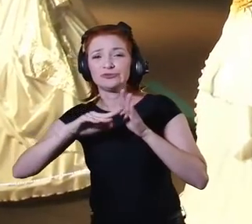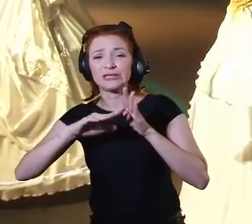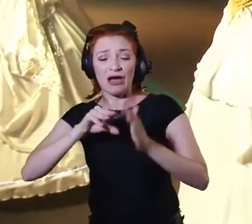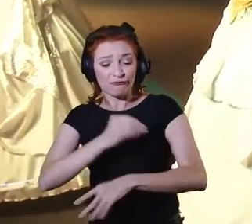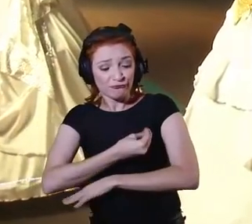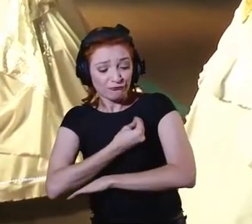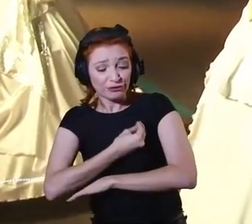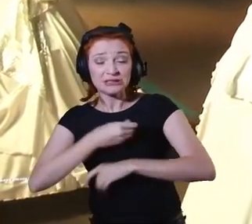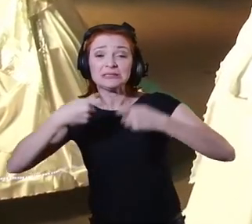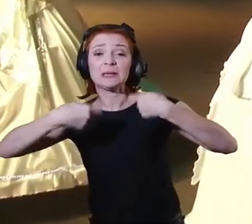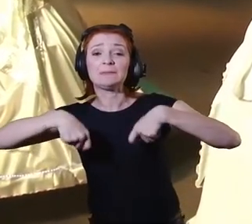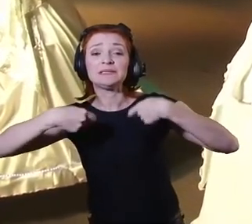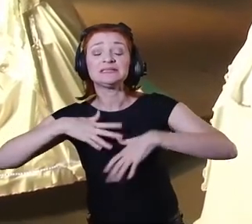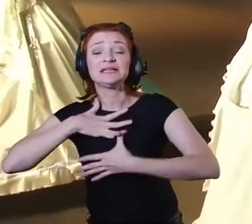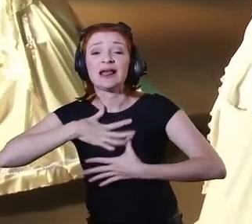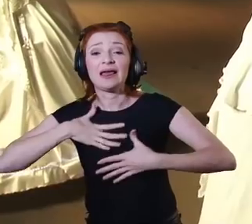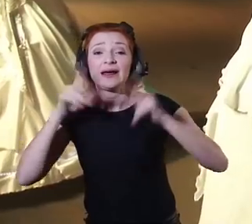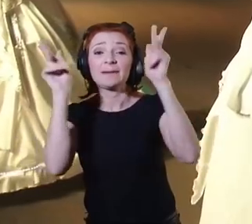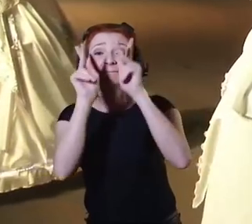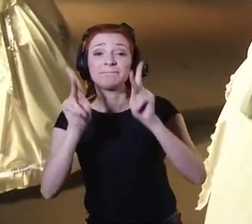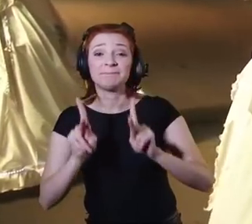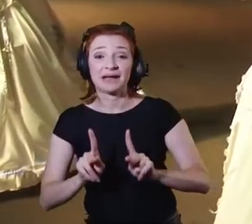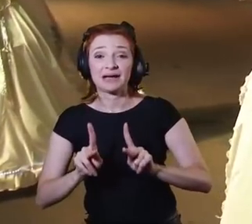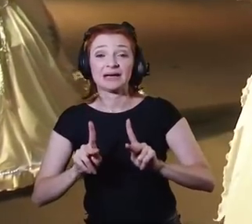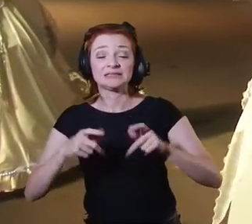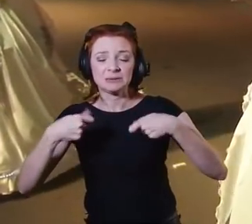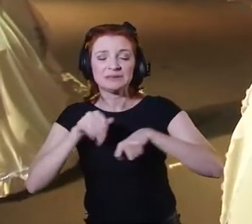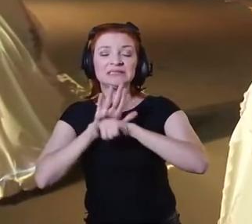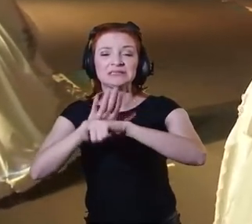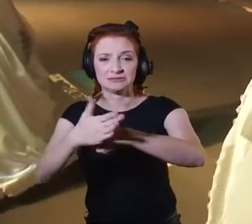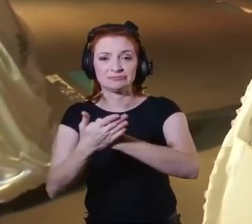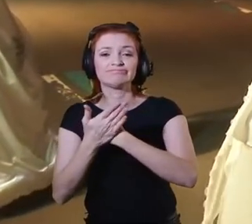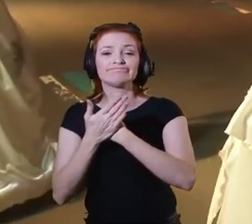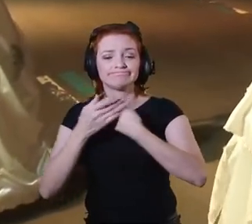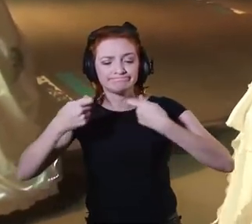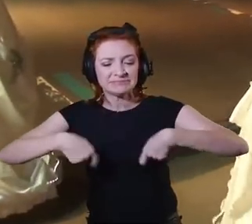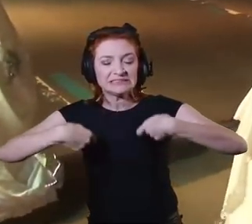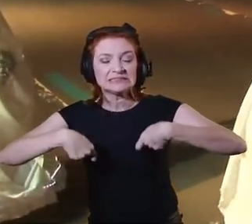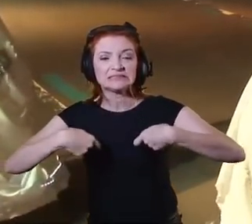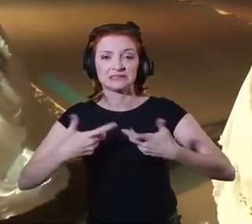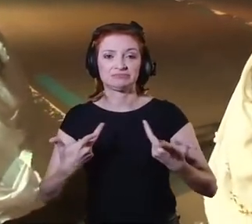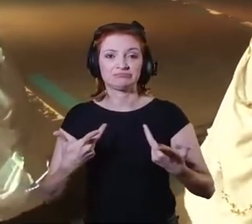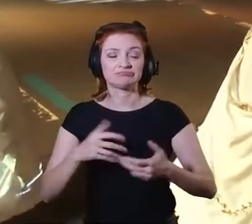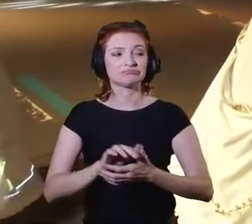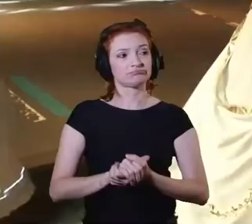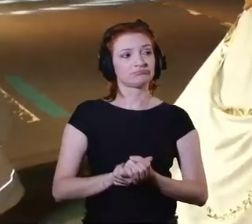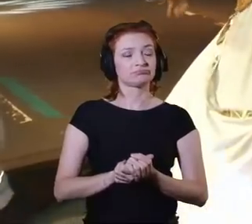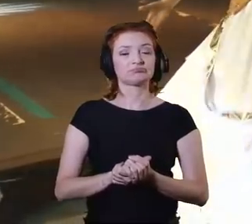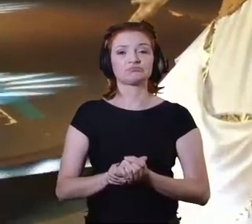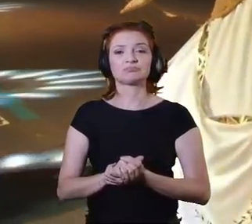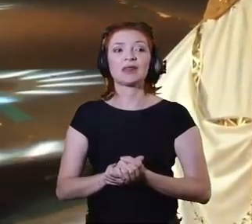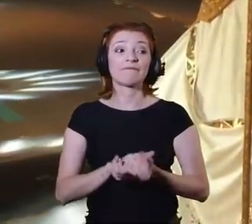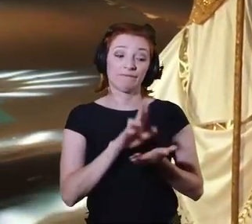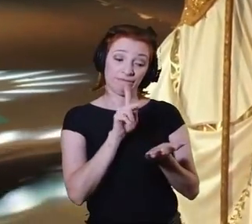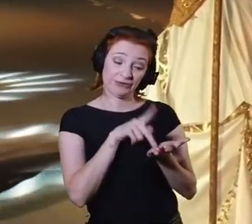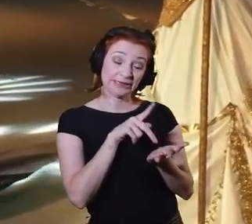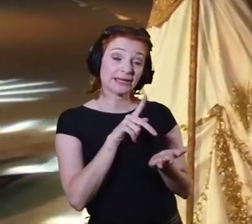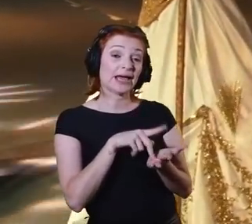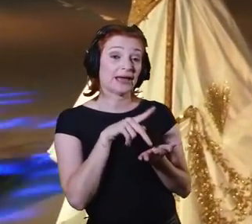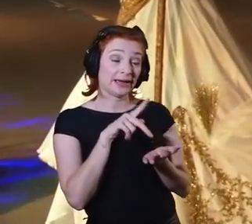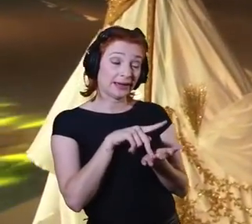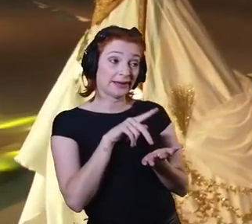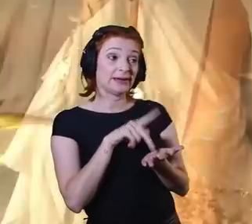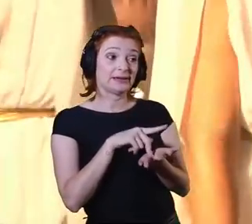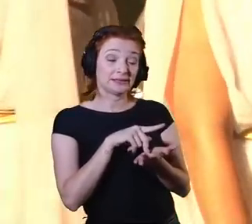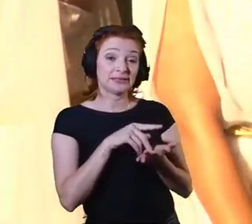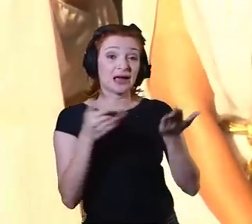necessita de alegria, de paz e de solidariedade, claro. Exatamente, Thales. E